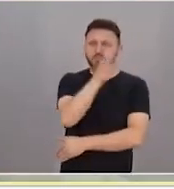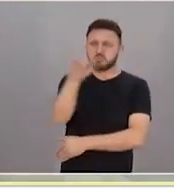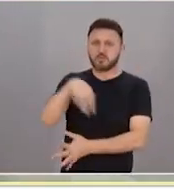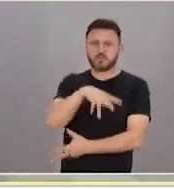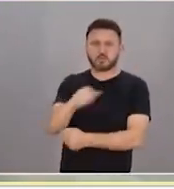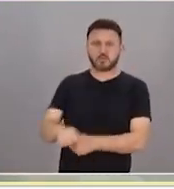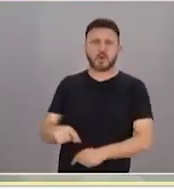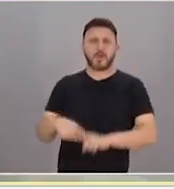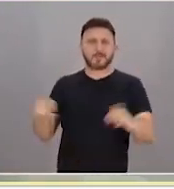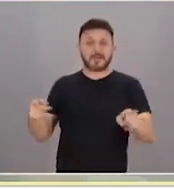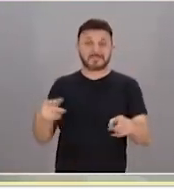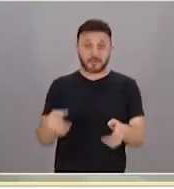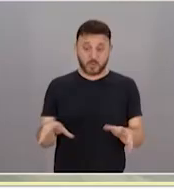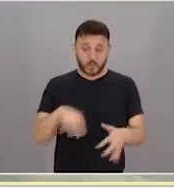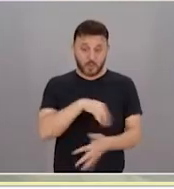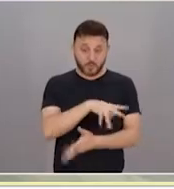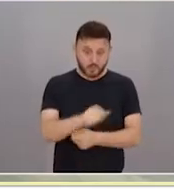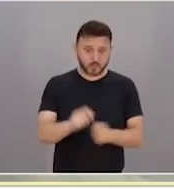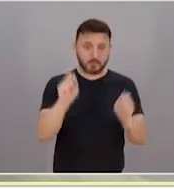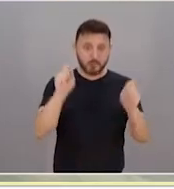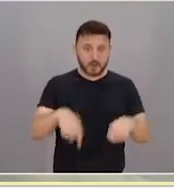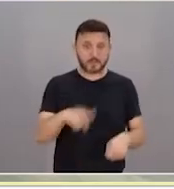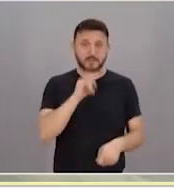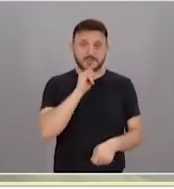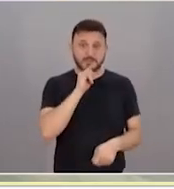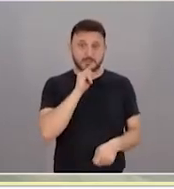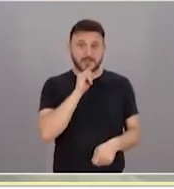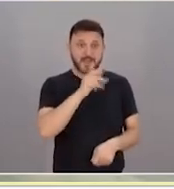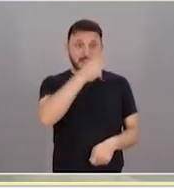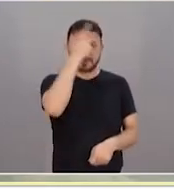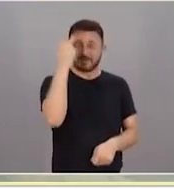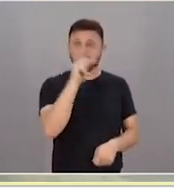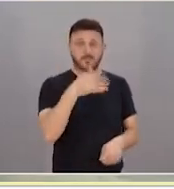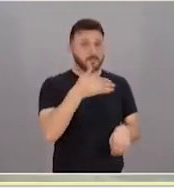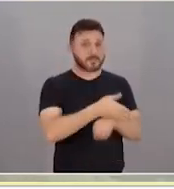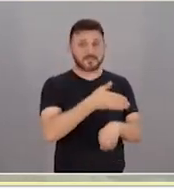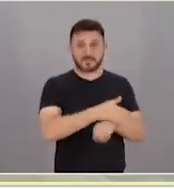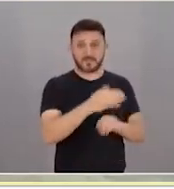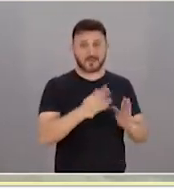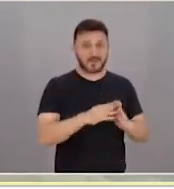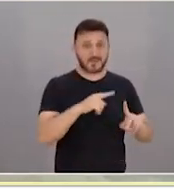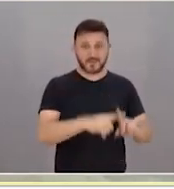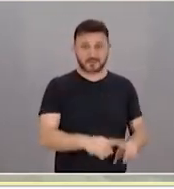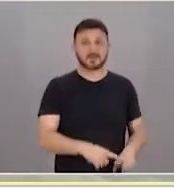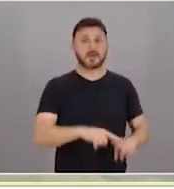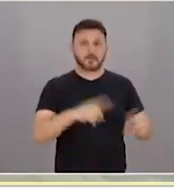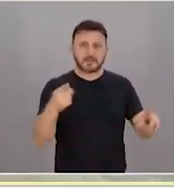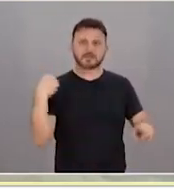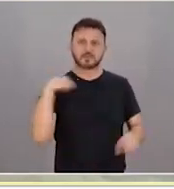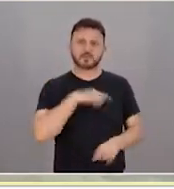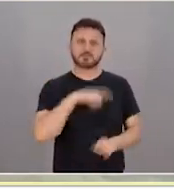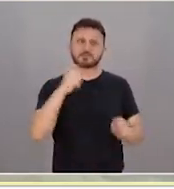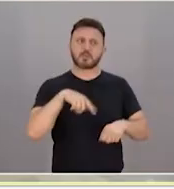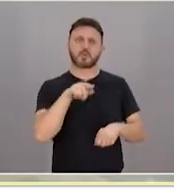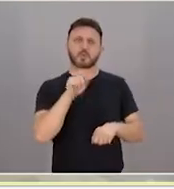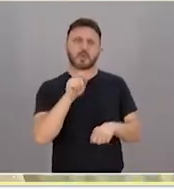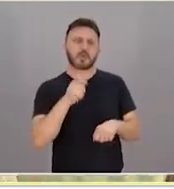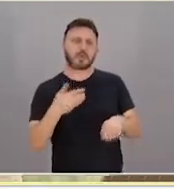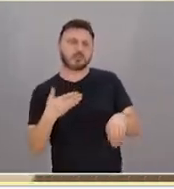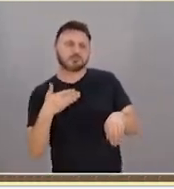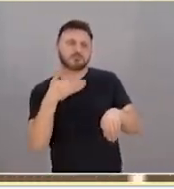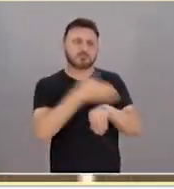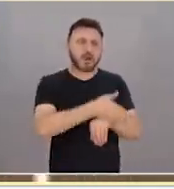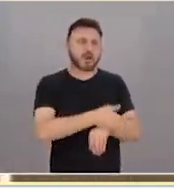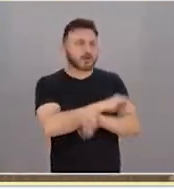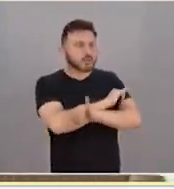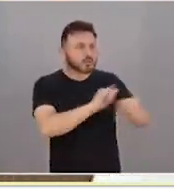mas eu pergunto, às vezes o mundo é aquele povo que não vai na igreja. Mas a mensagem de Jesus é clara, e nós temos uma